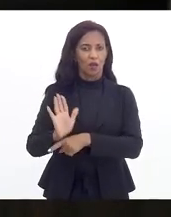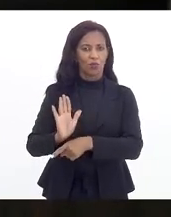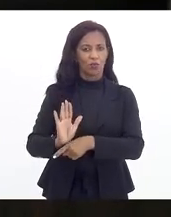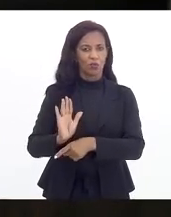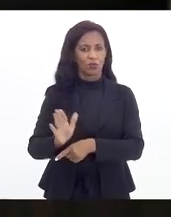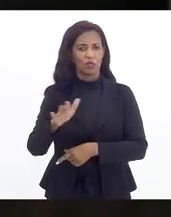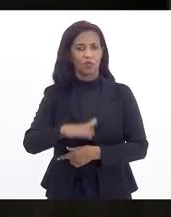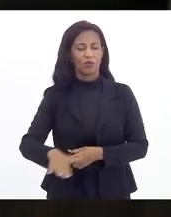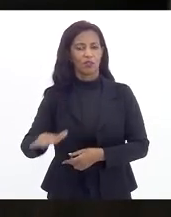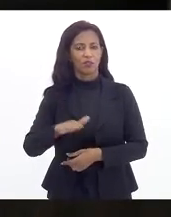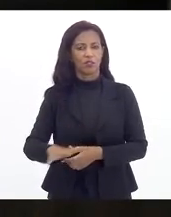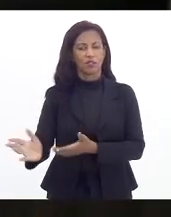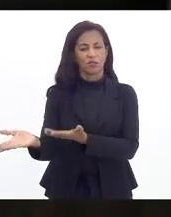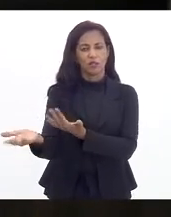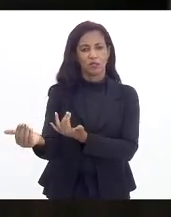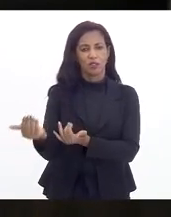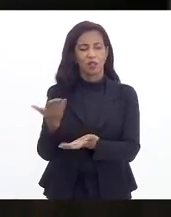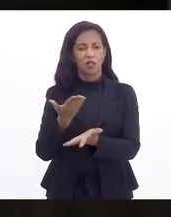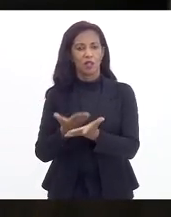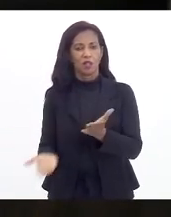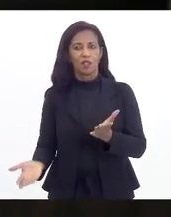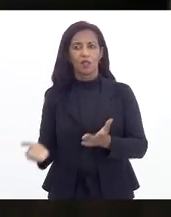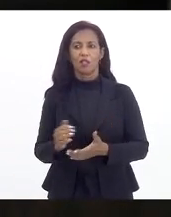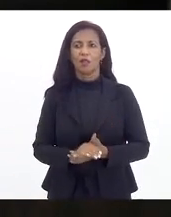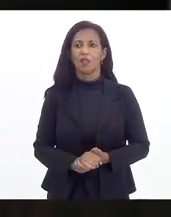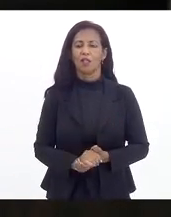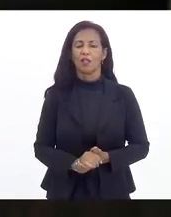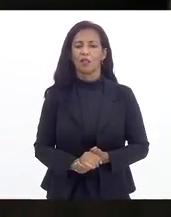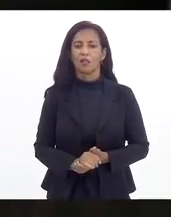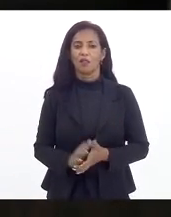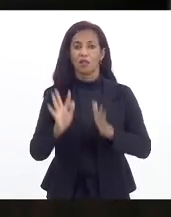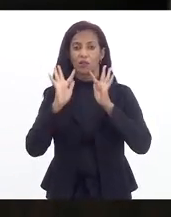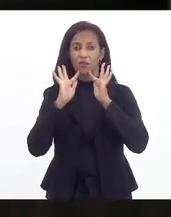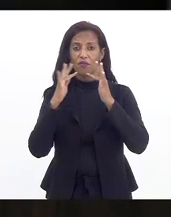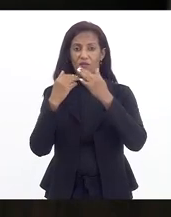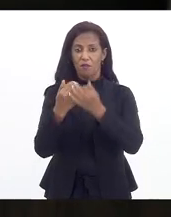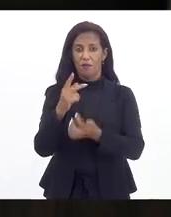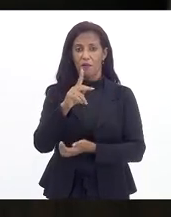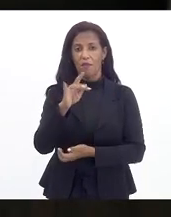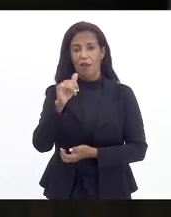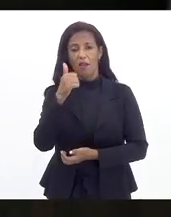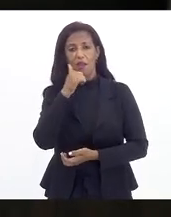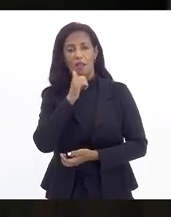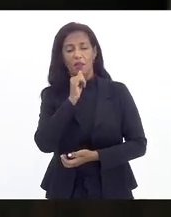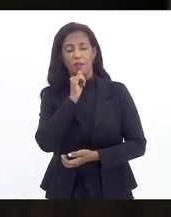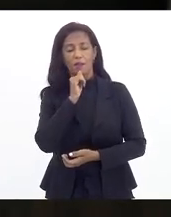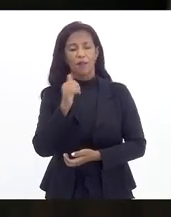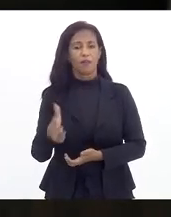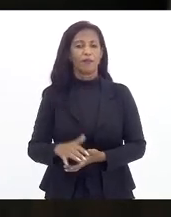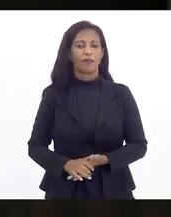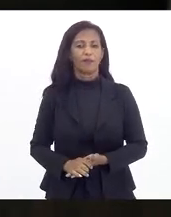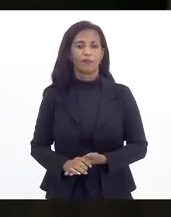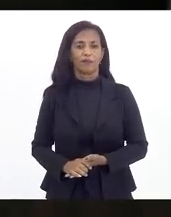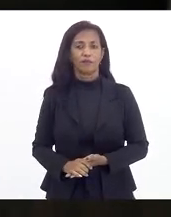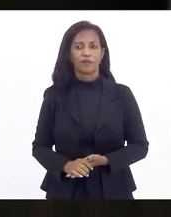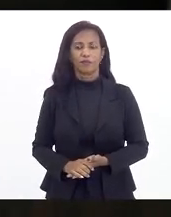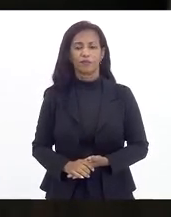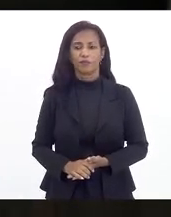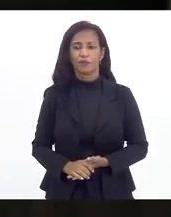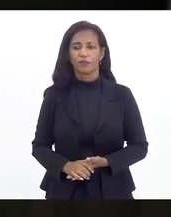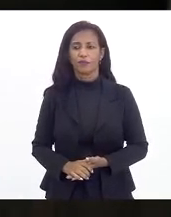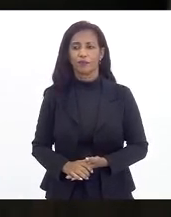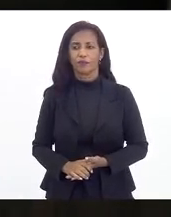financeiro às crianças e adolescentes que perderam seu provedor vítima do novo coronavírus e das outras